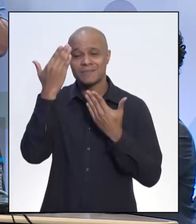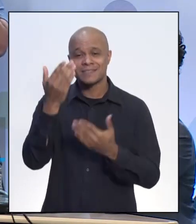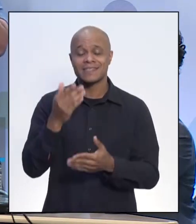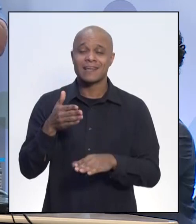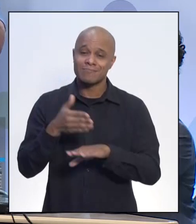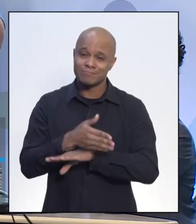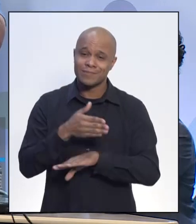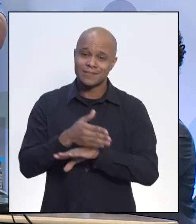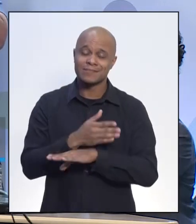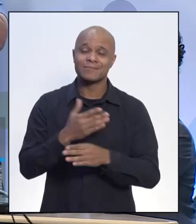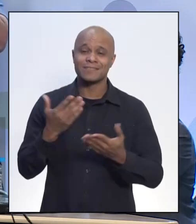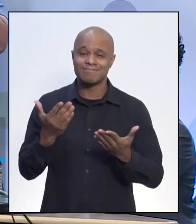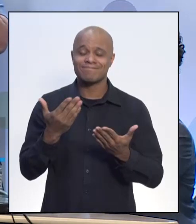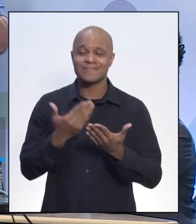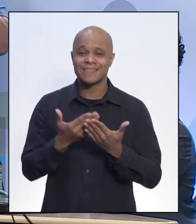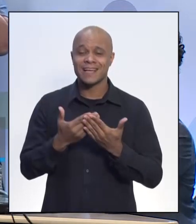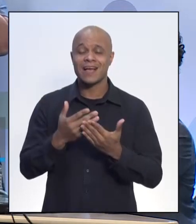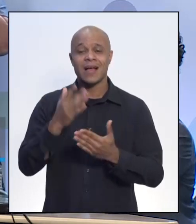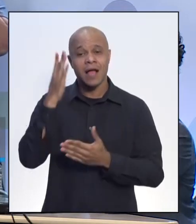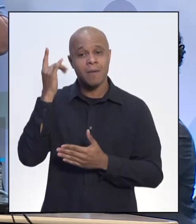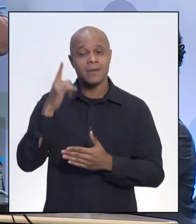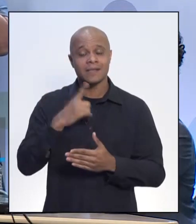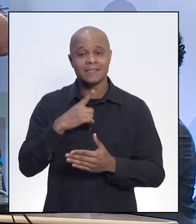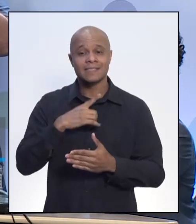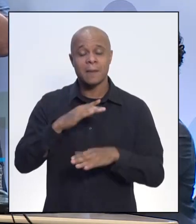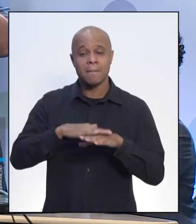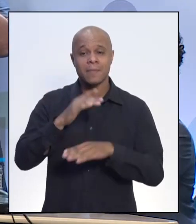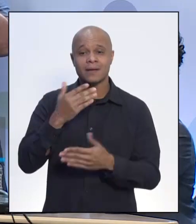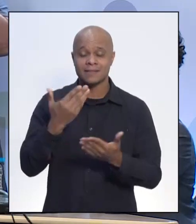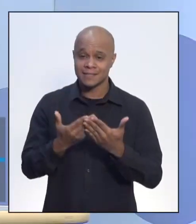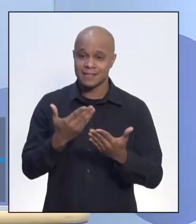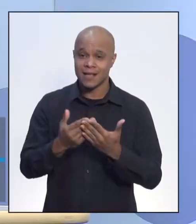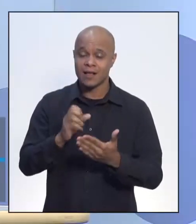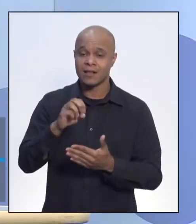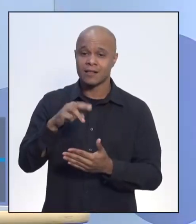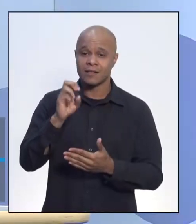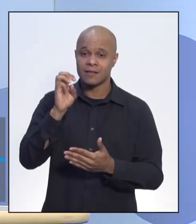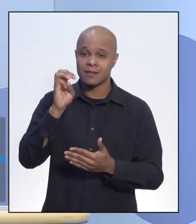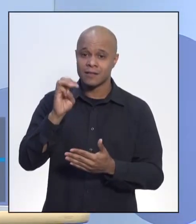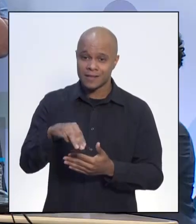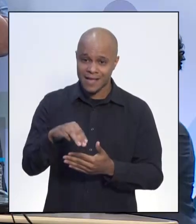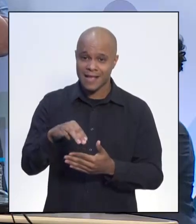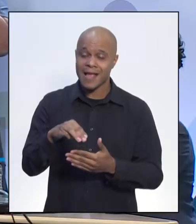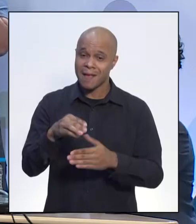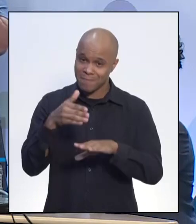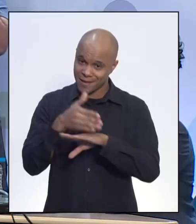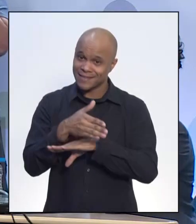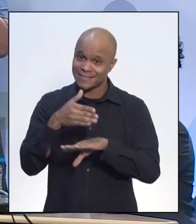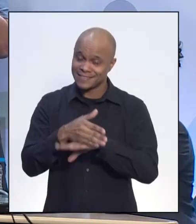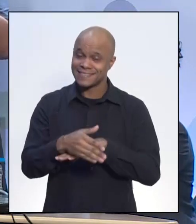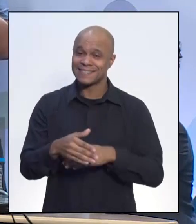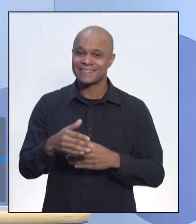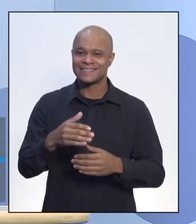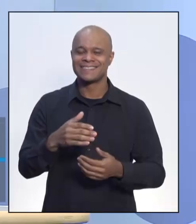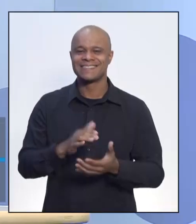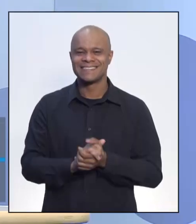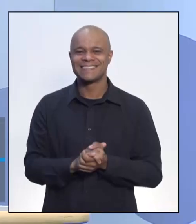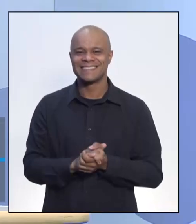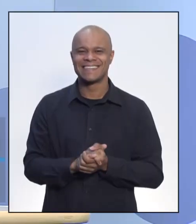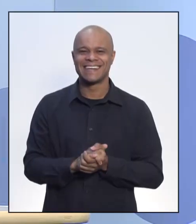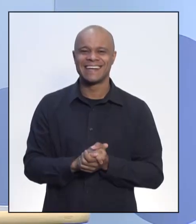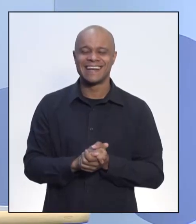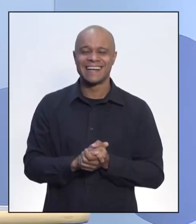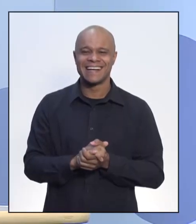pela participação. Amanhã tem aula do Enem, a professora Luísa vai estar participando. Então participe, né, professora? Um abraço a todos. É isso aí. A